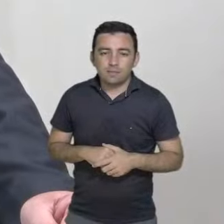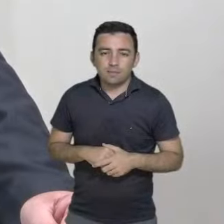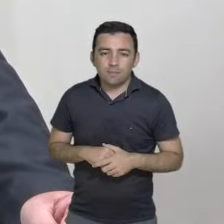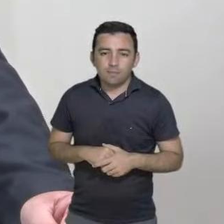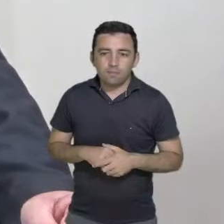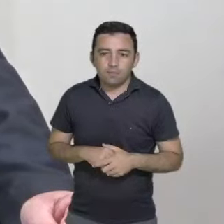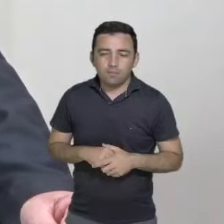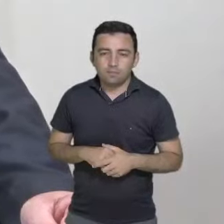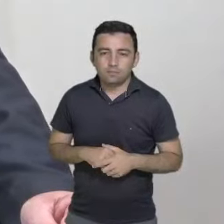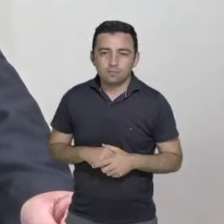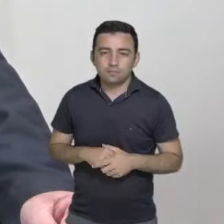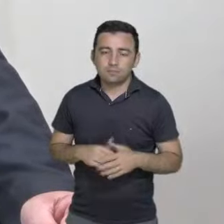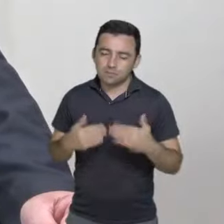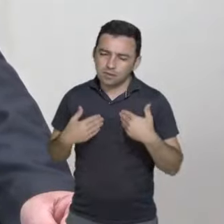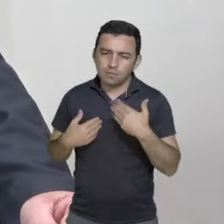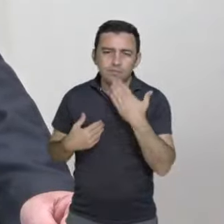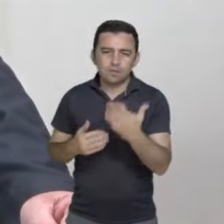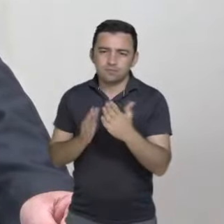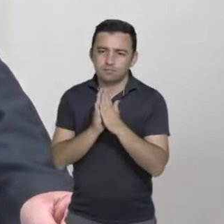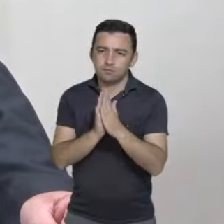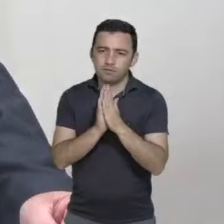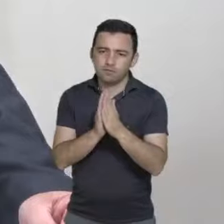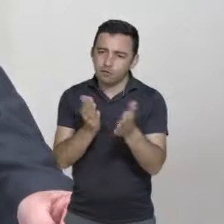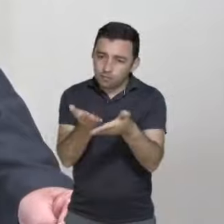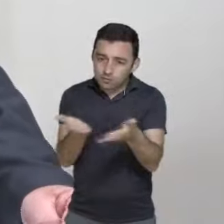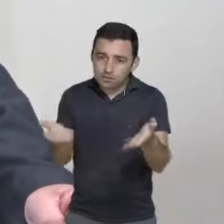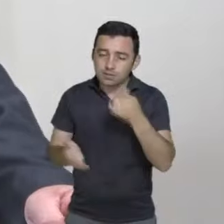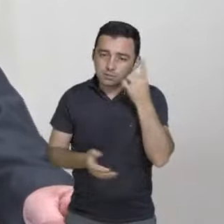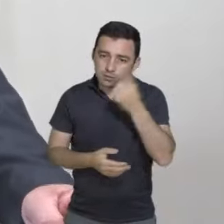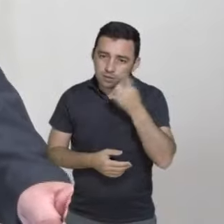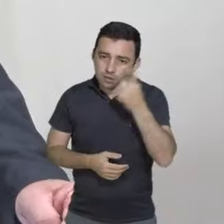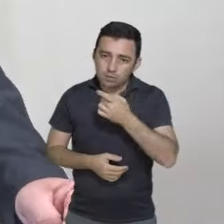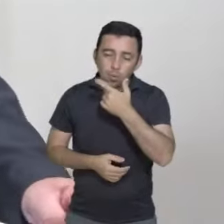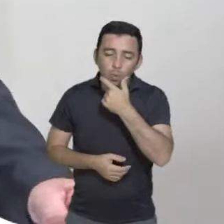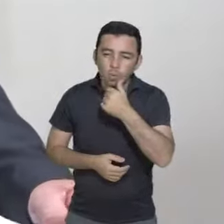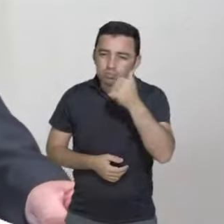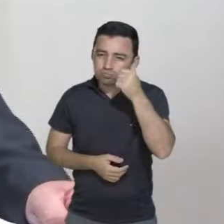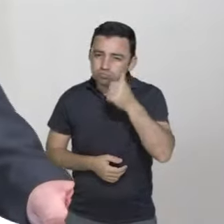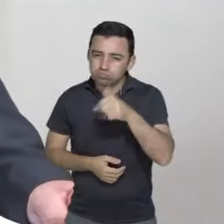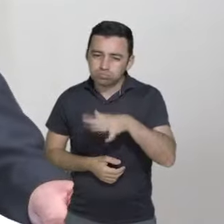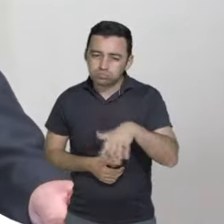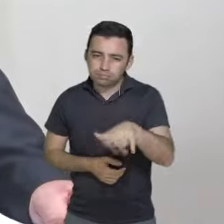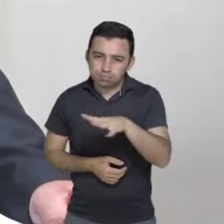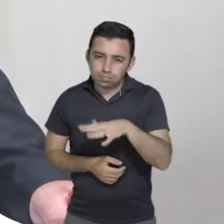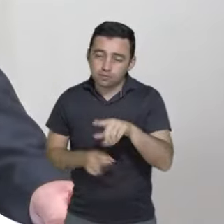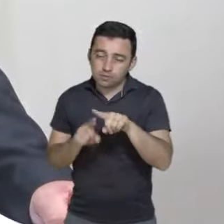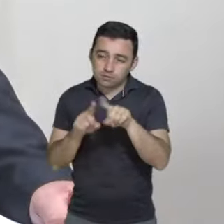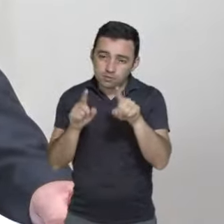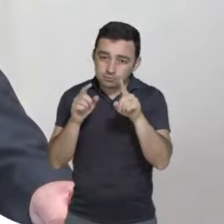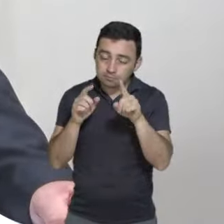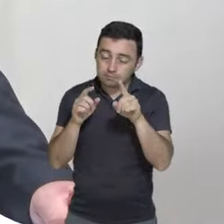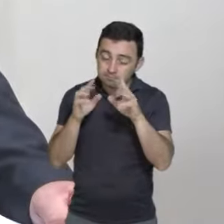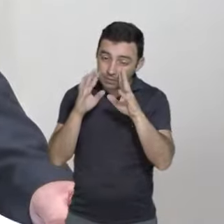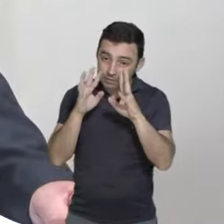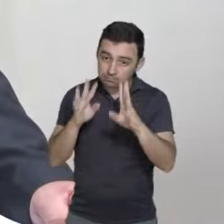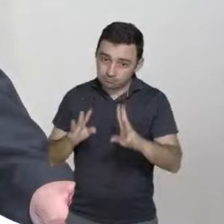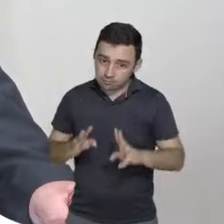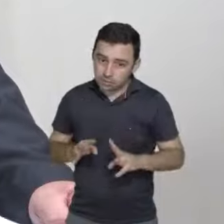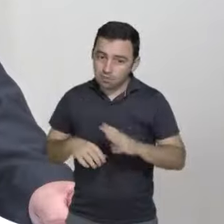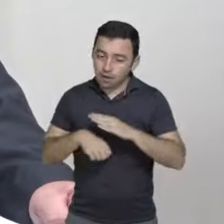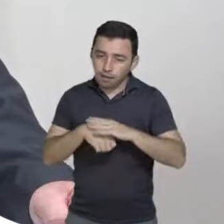dizer, faço esse apelo aos senhores deputados, deputadas, para que a gente olhe com carinho, porque é